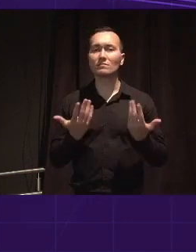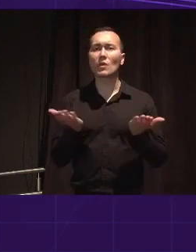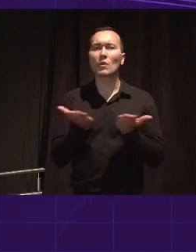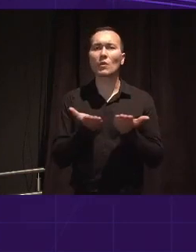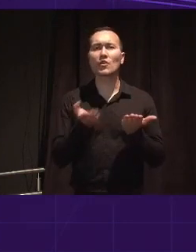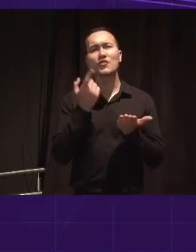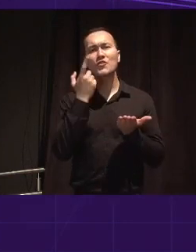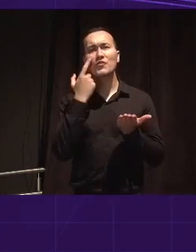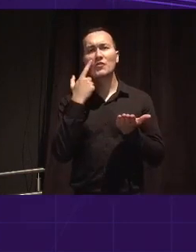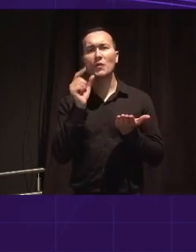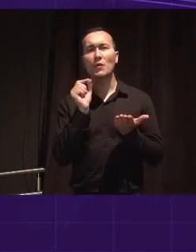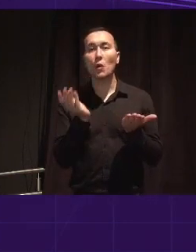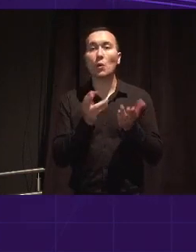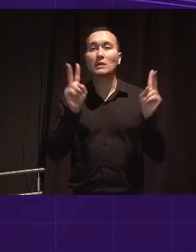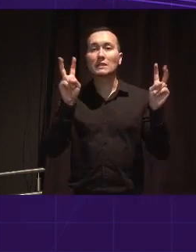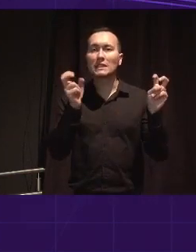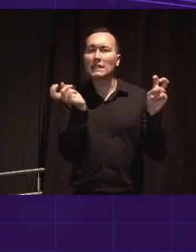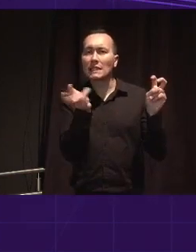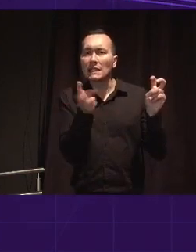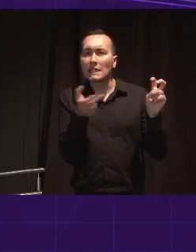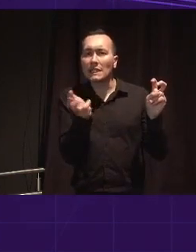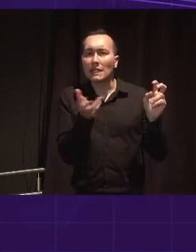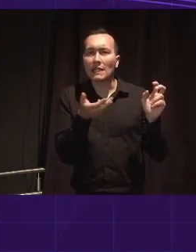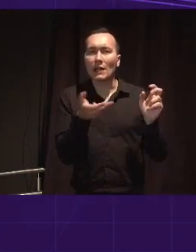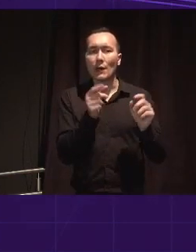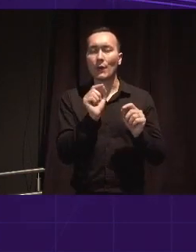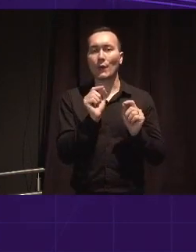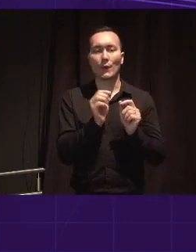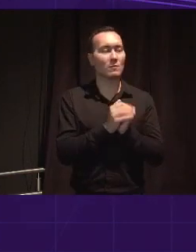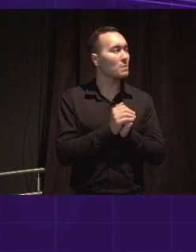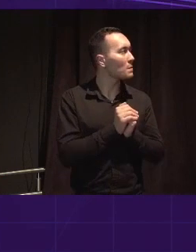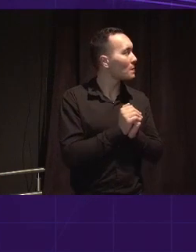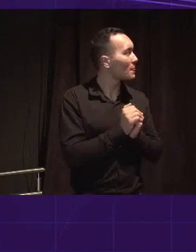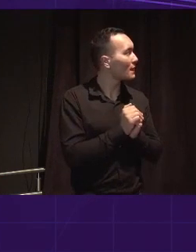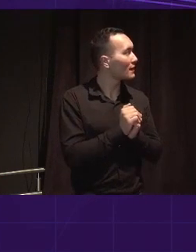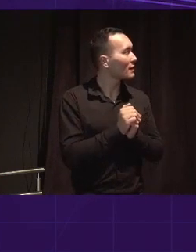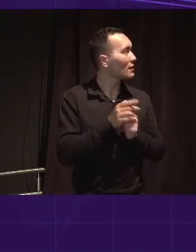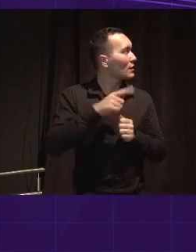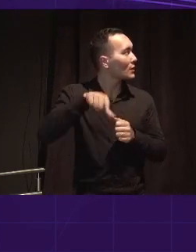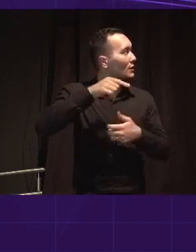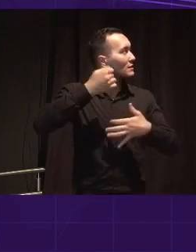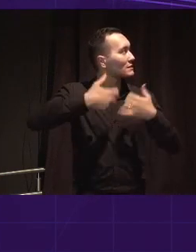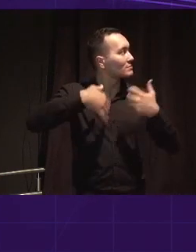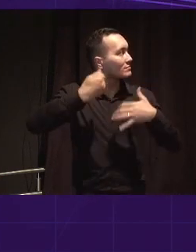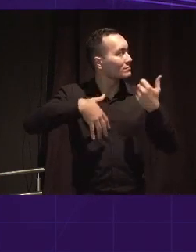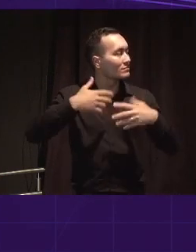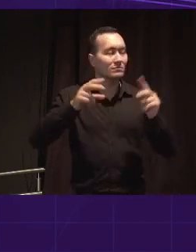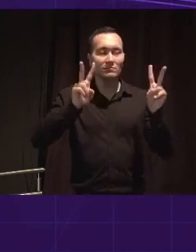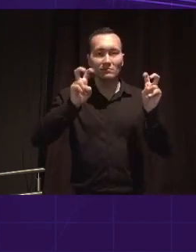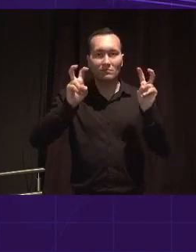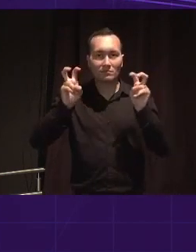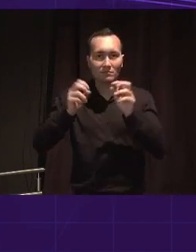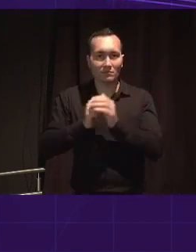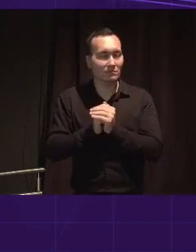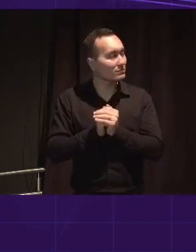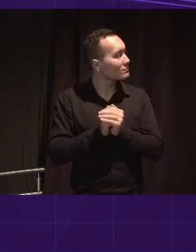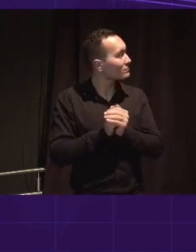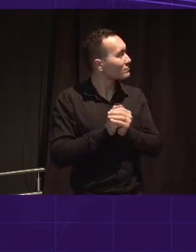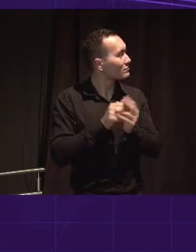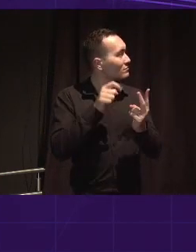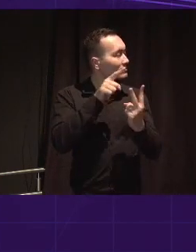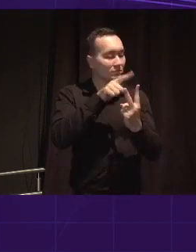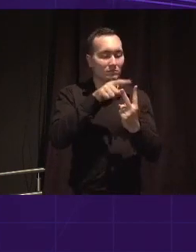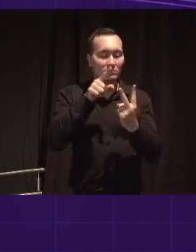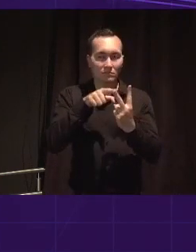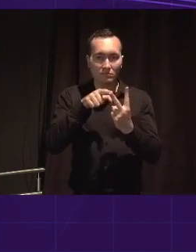é agilidade e Product Ops, né? Product Ops, quem não conhece, não se preocupa, a gente vai falar um pouco disso e o que tem a ver esses dois mundos